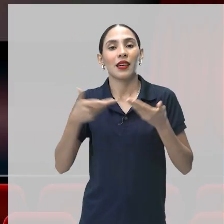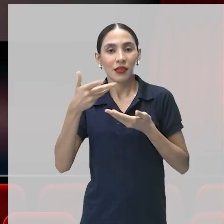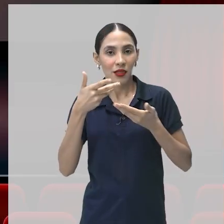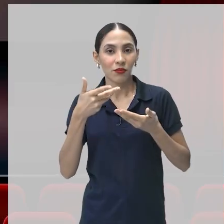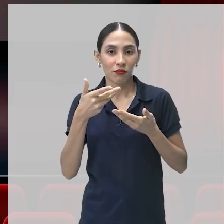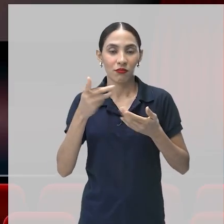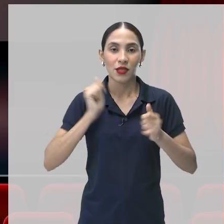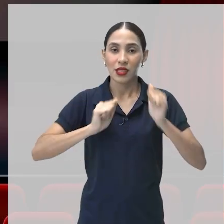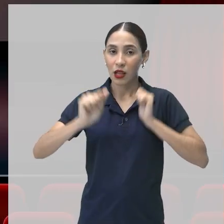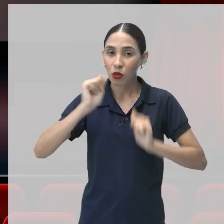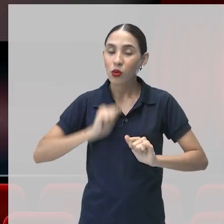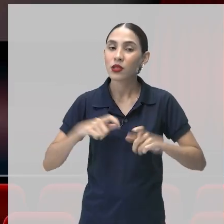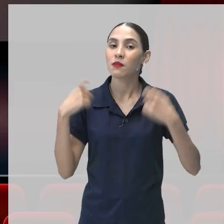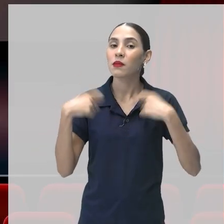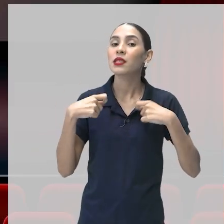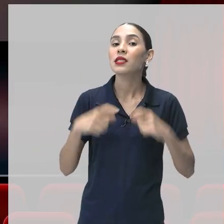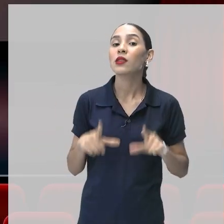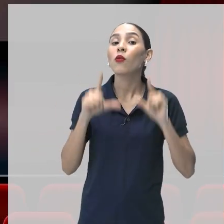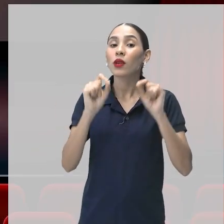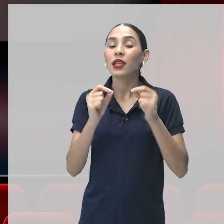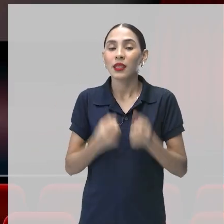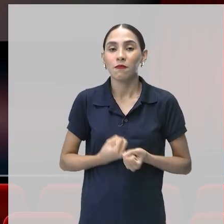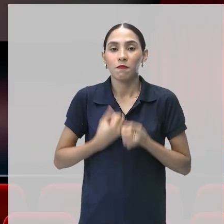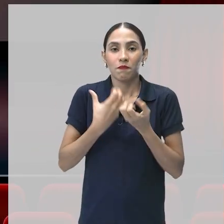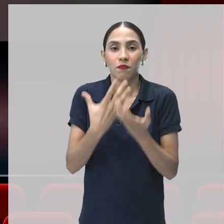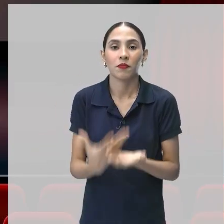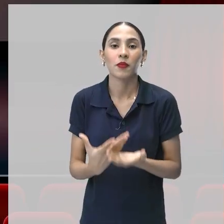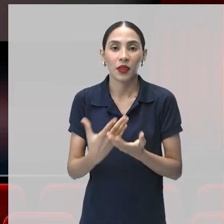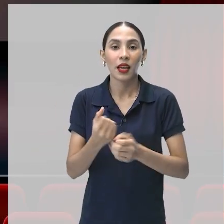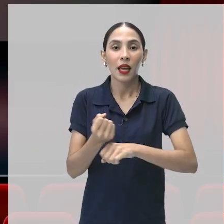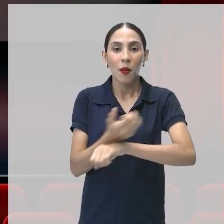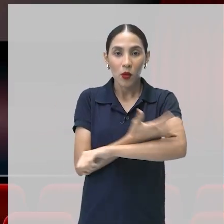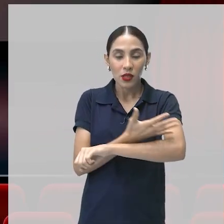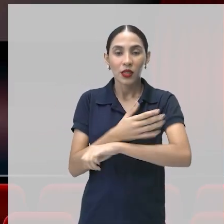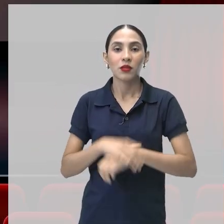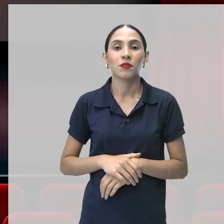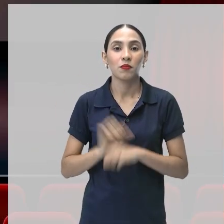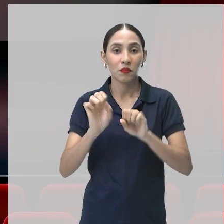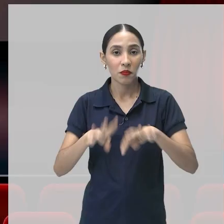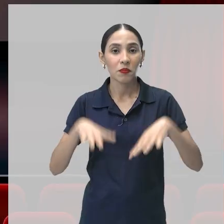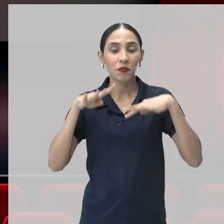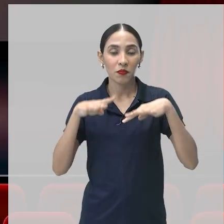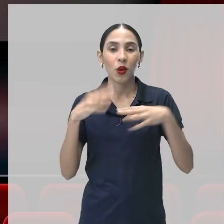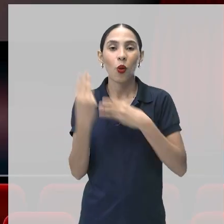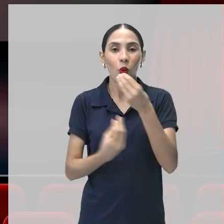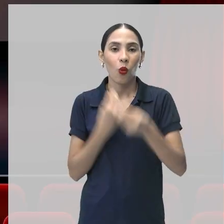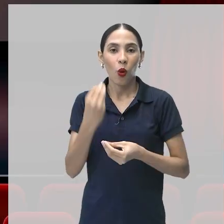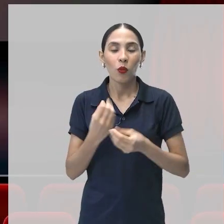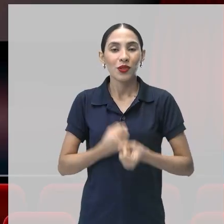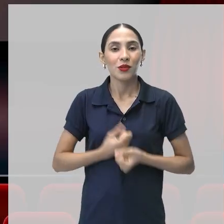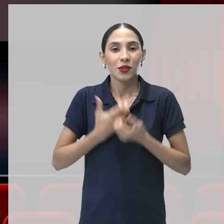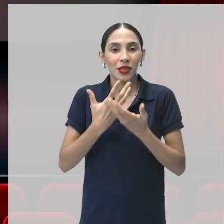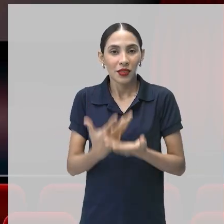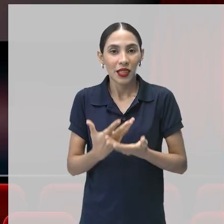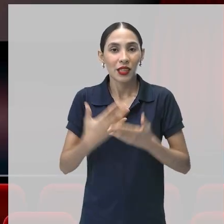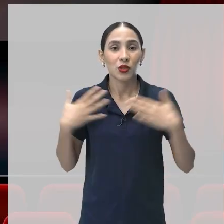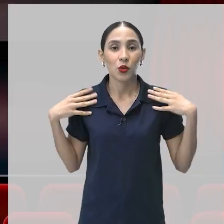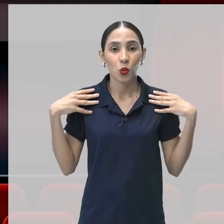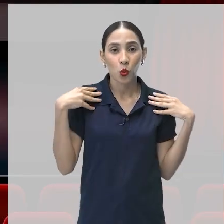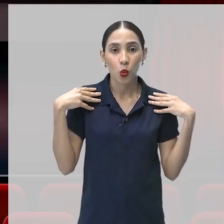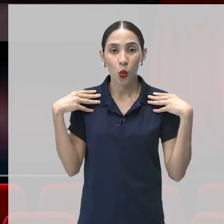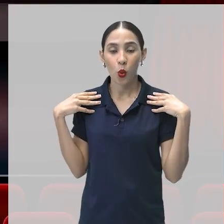os atores têm que o quê? Passar essas emoções para o público através da expressividade do